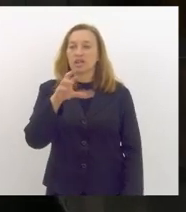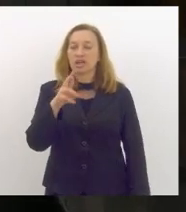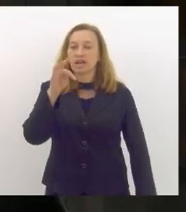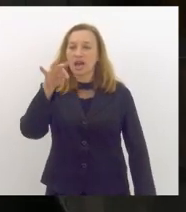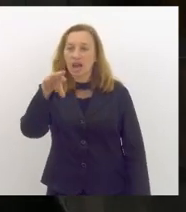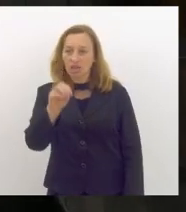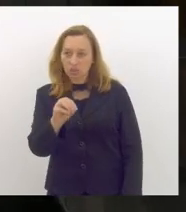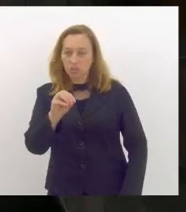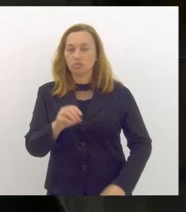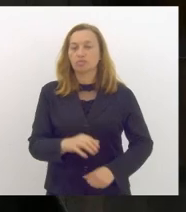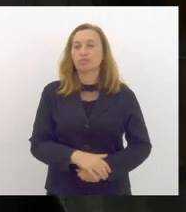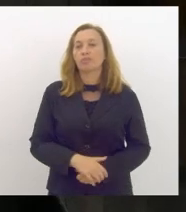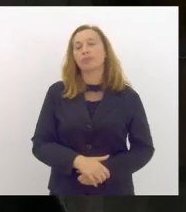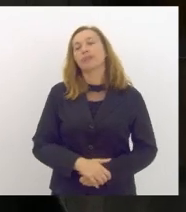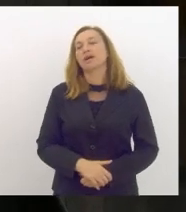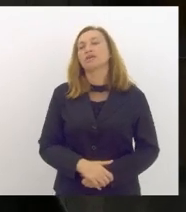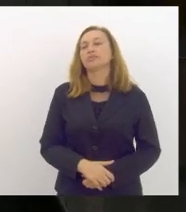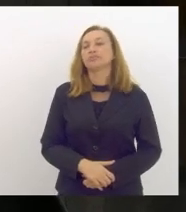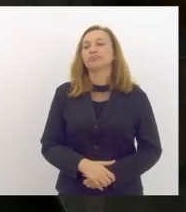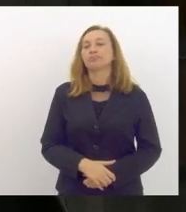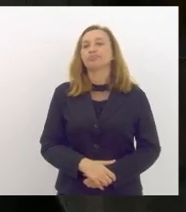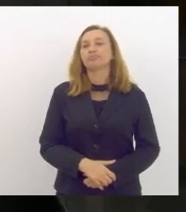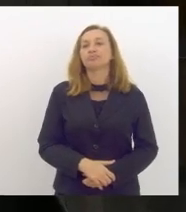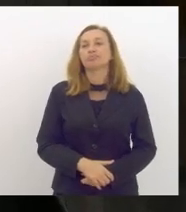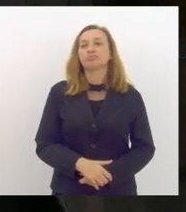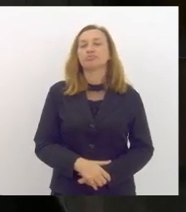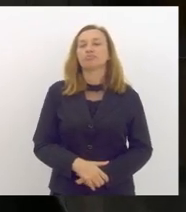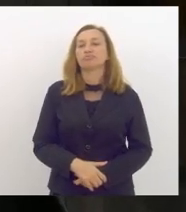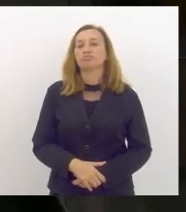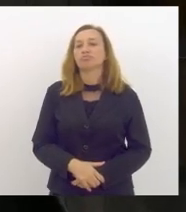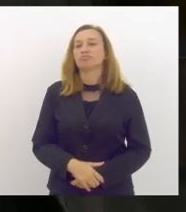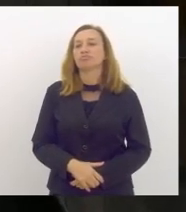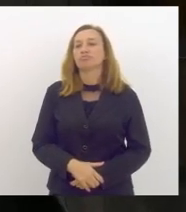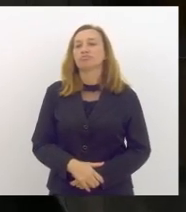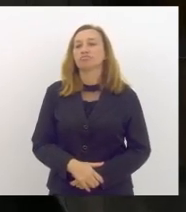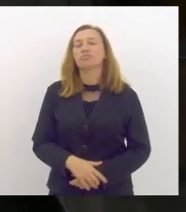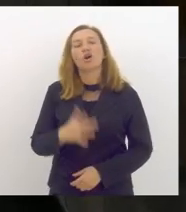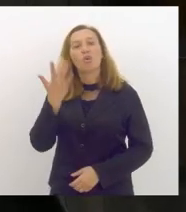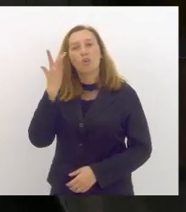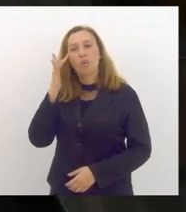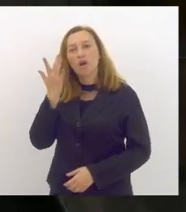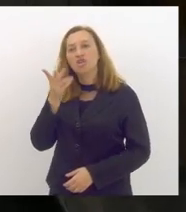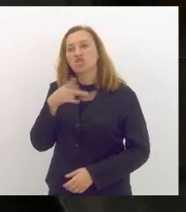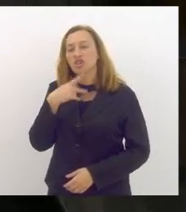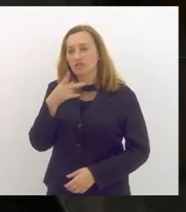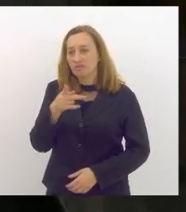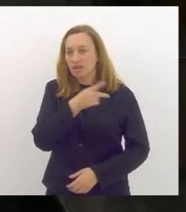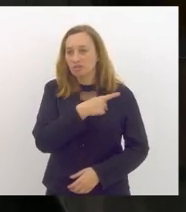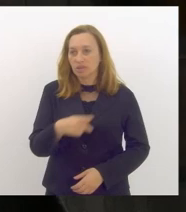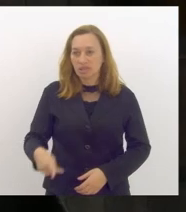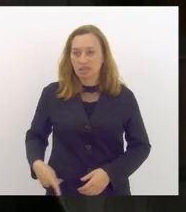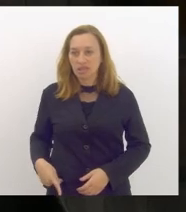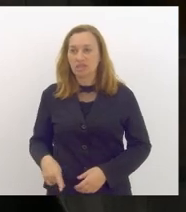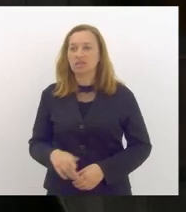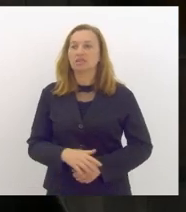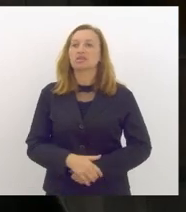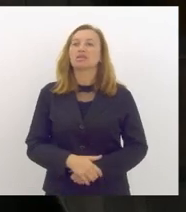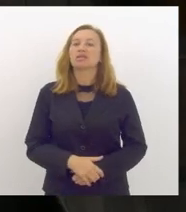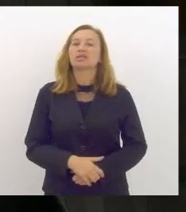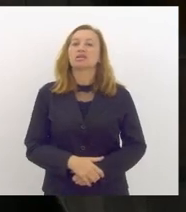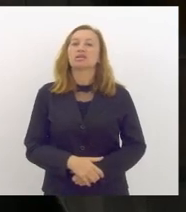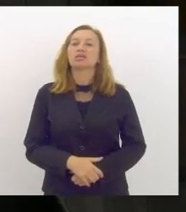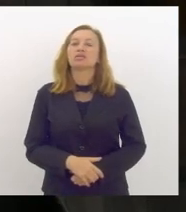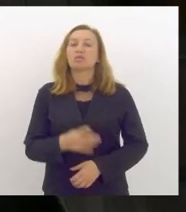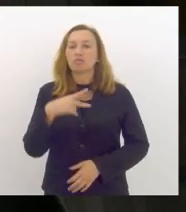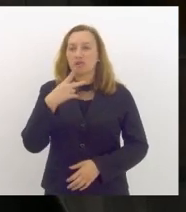integrante do Supremo Tribunal Federal e acho que a manifestação do presidente empossado Como